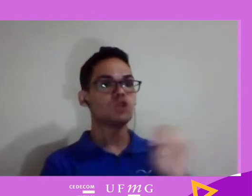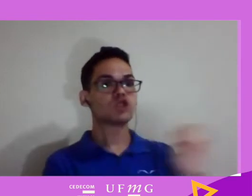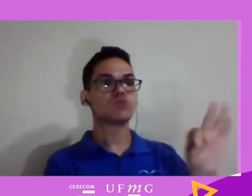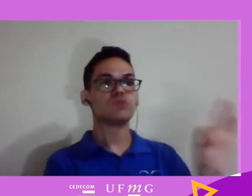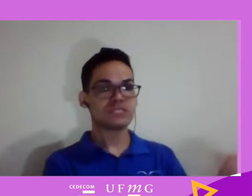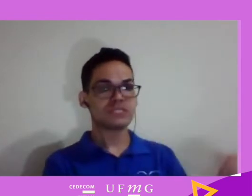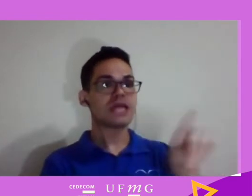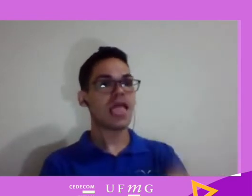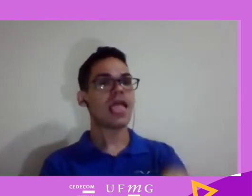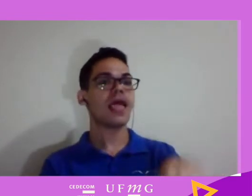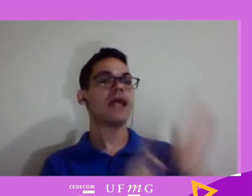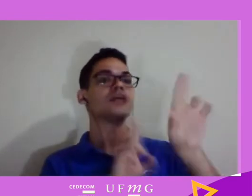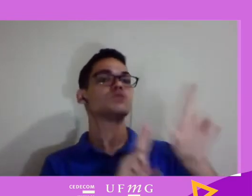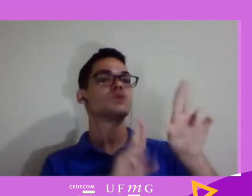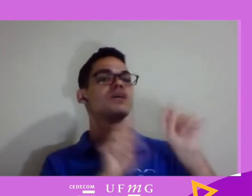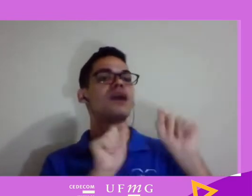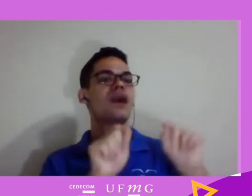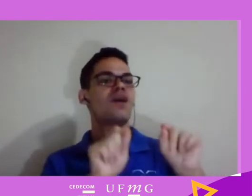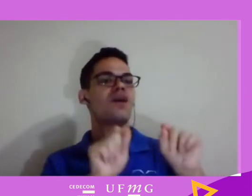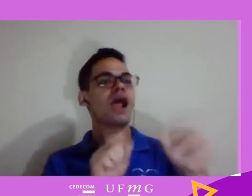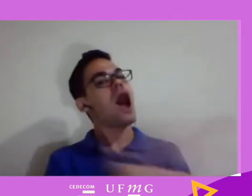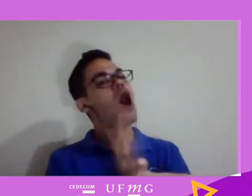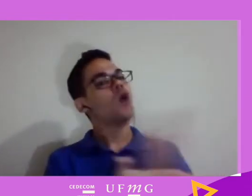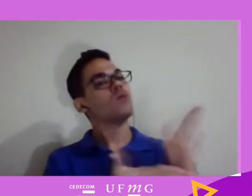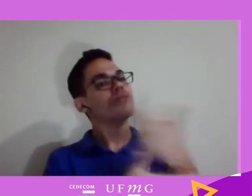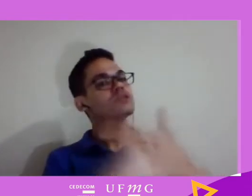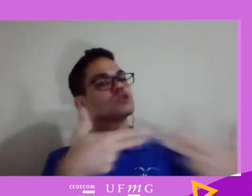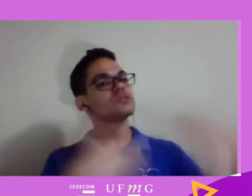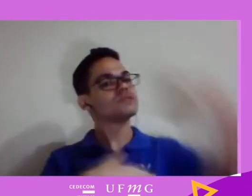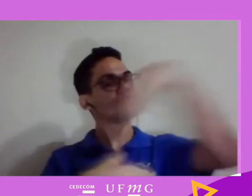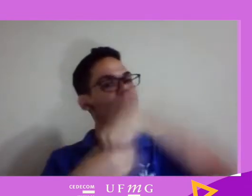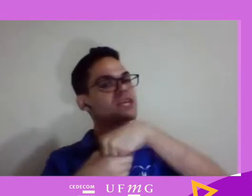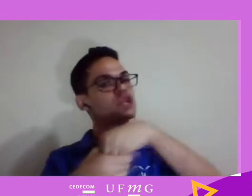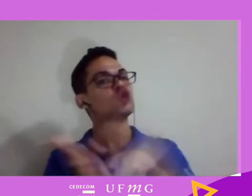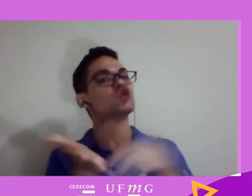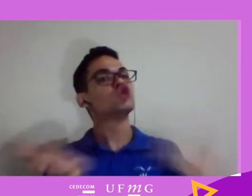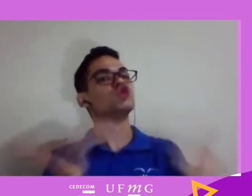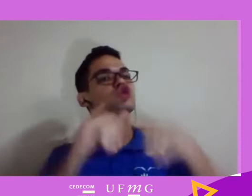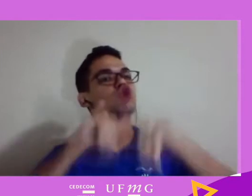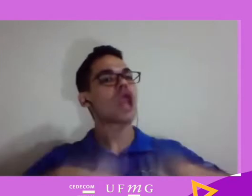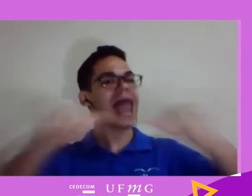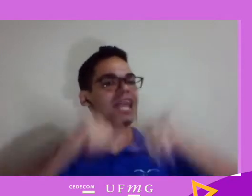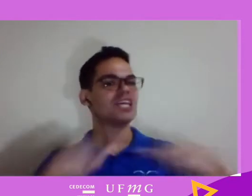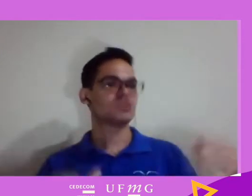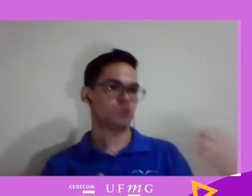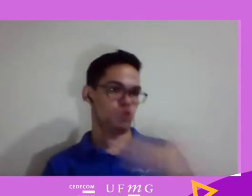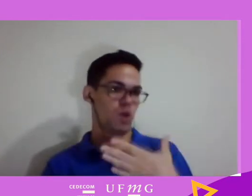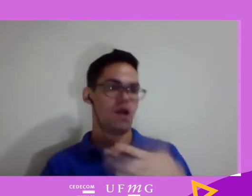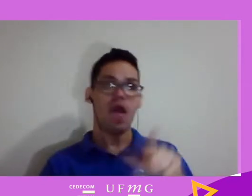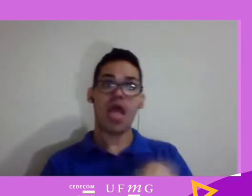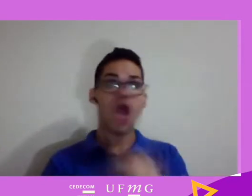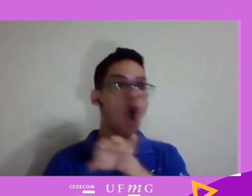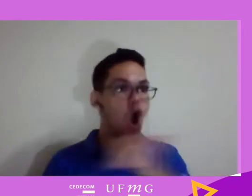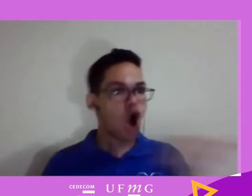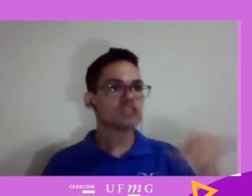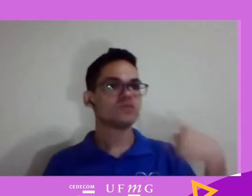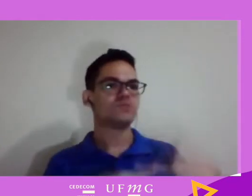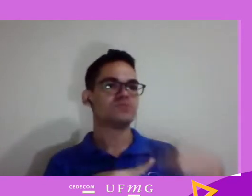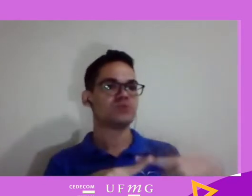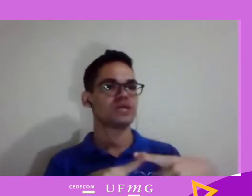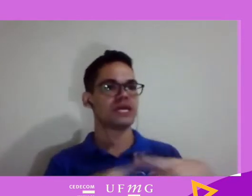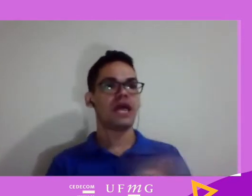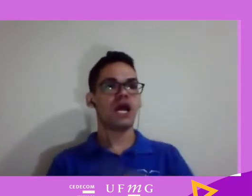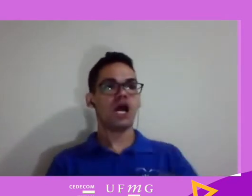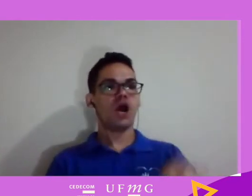automatizadas no jornalismo contemporâneo. Né? Isso é ótimo, porque libera as nossas mãos dos jornalistas para a gente fazer coisas mais importantes. Né?